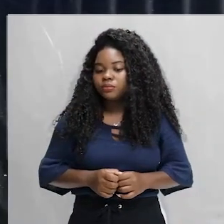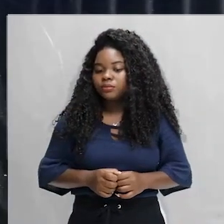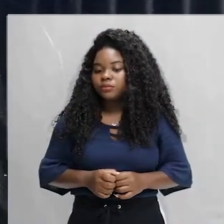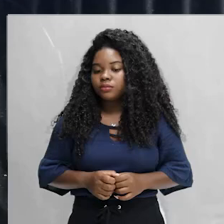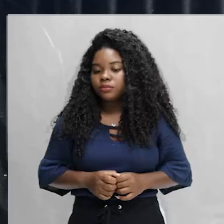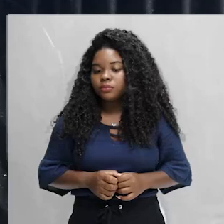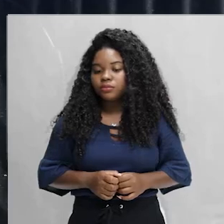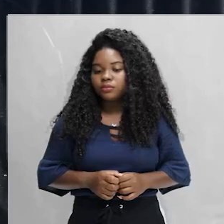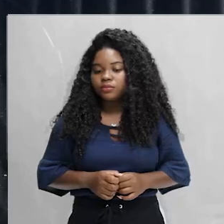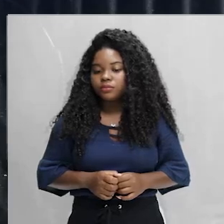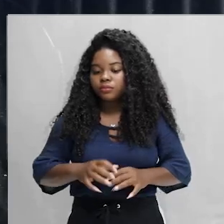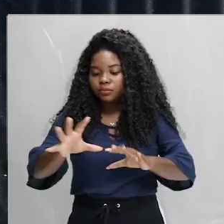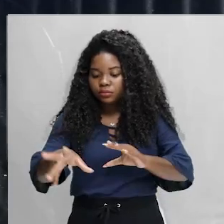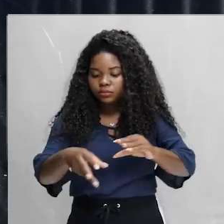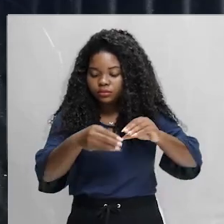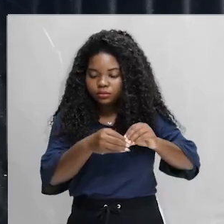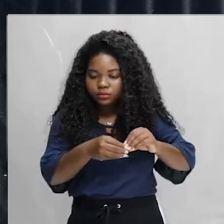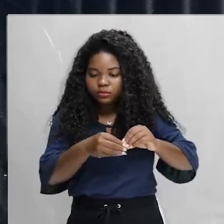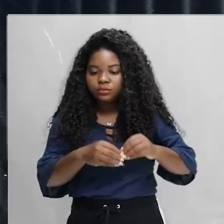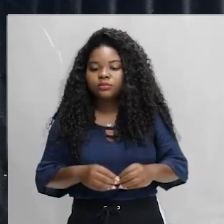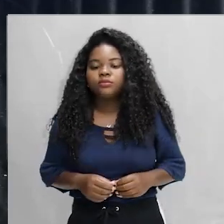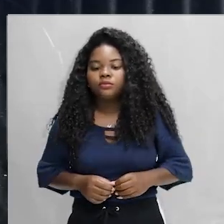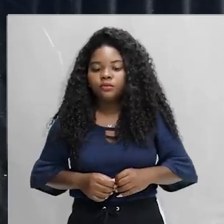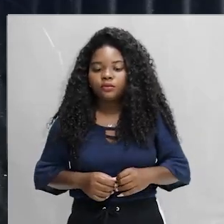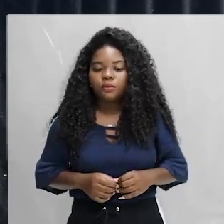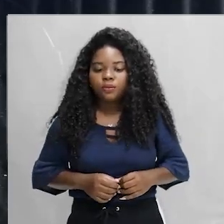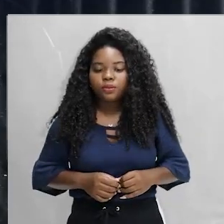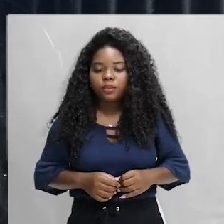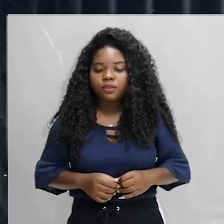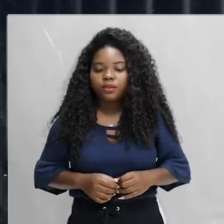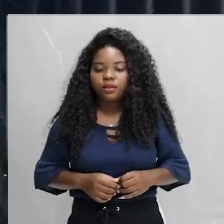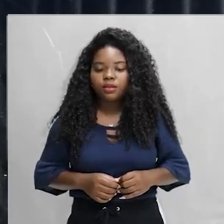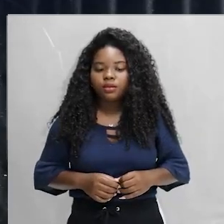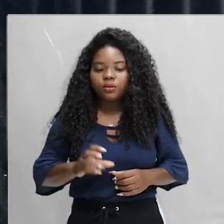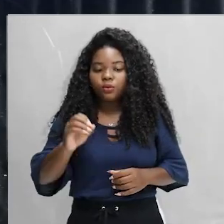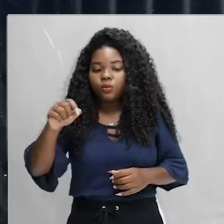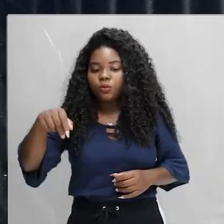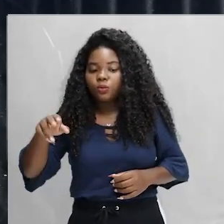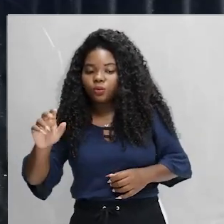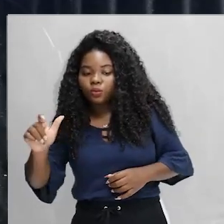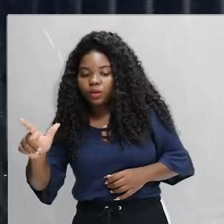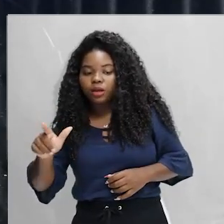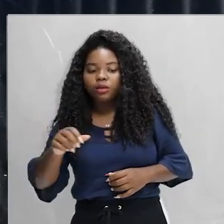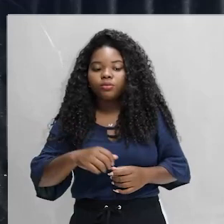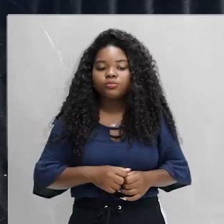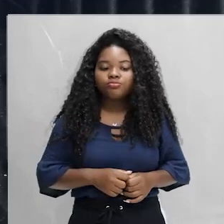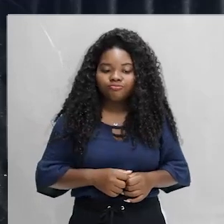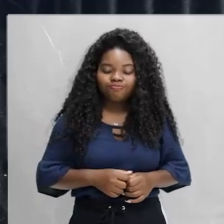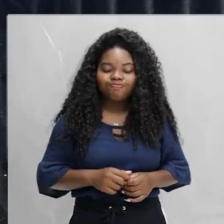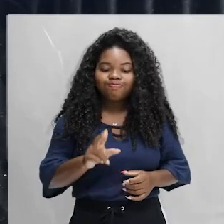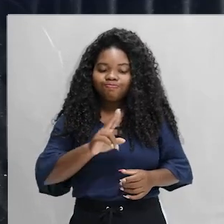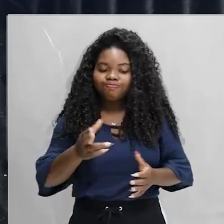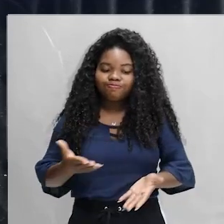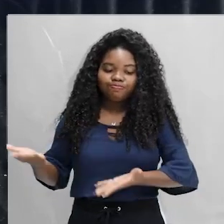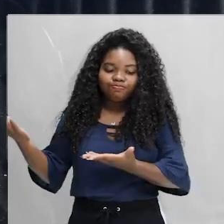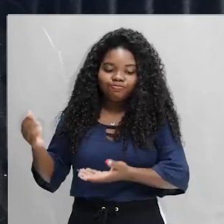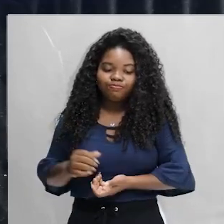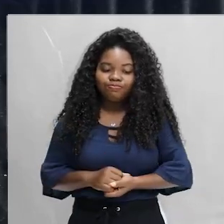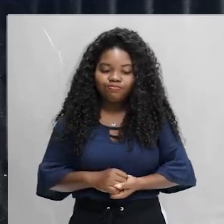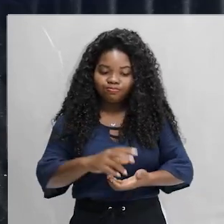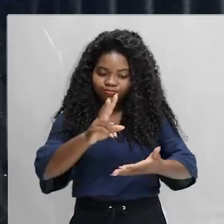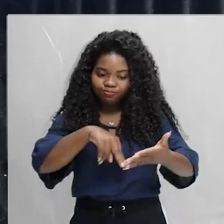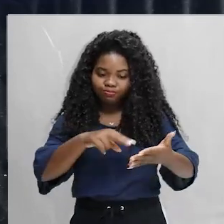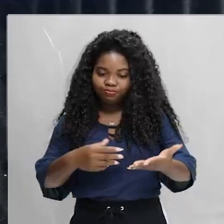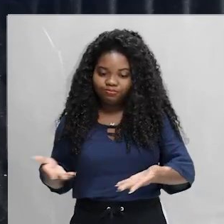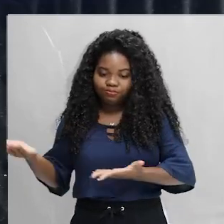termo antecedente. Olha aqui o pronome relativo, o qual, a qual, as quais, tá? Vão retomar pessoa ou